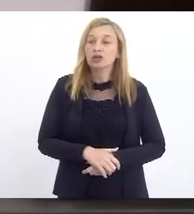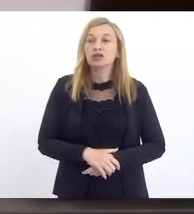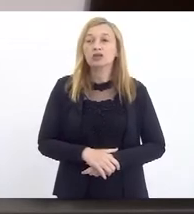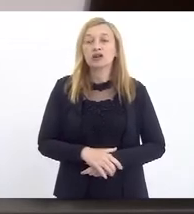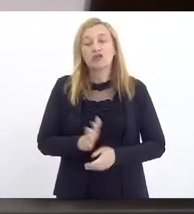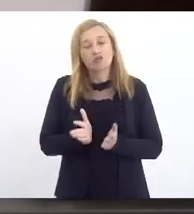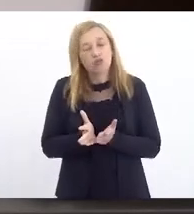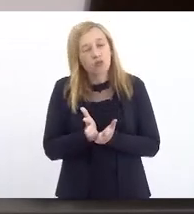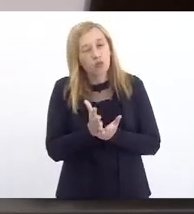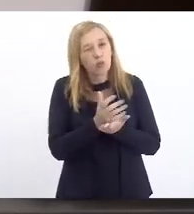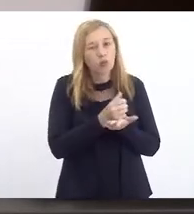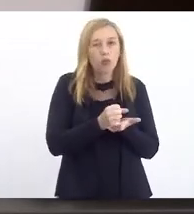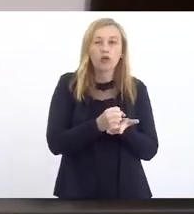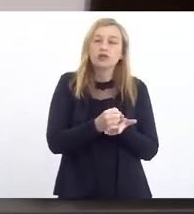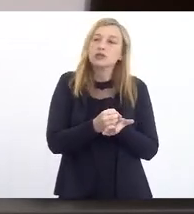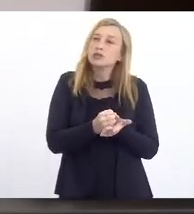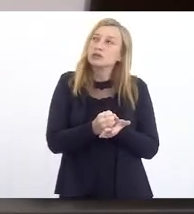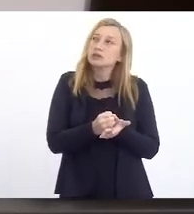vai arrecadar